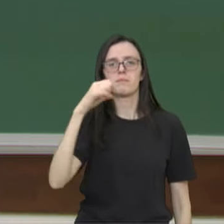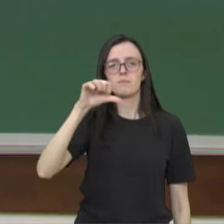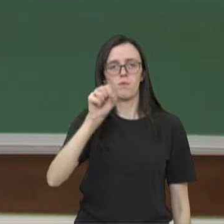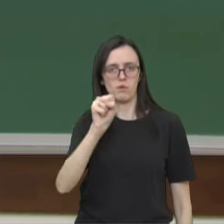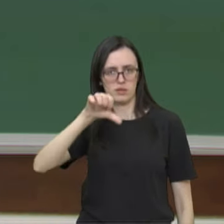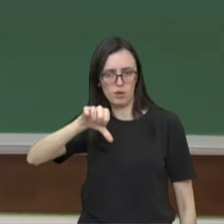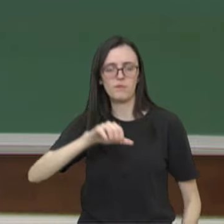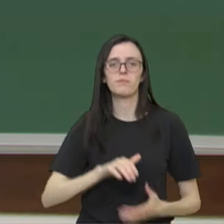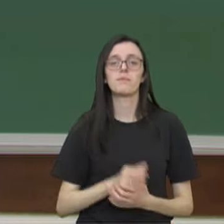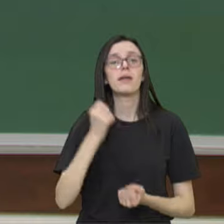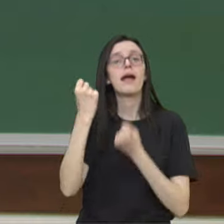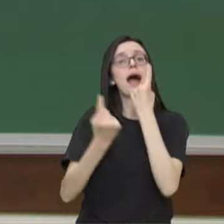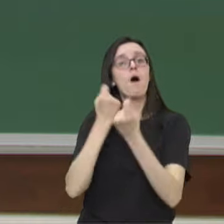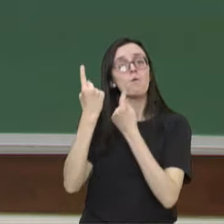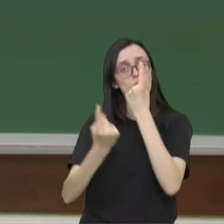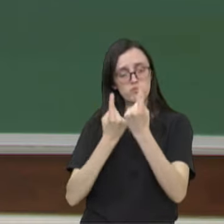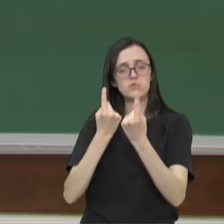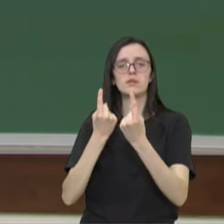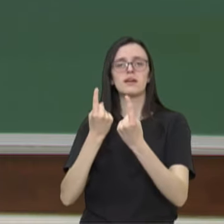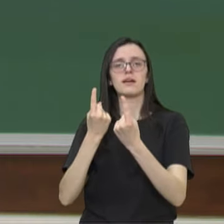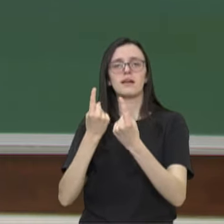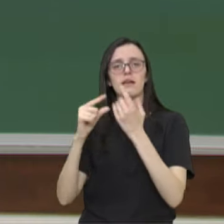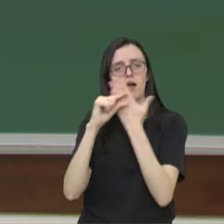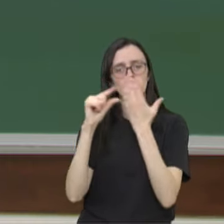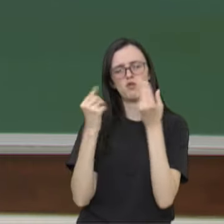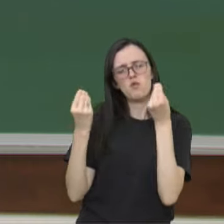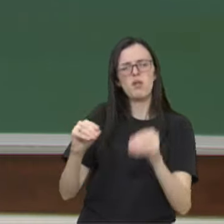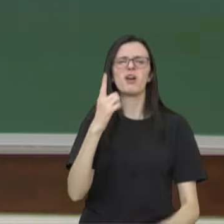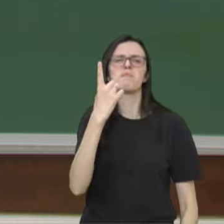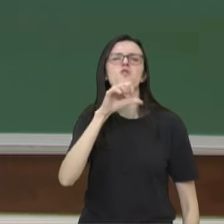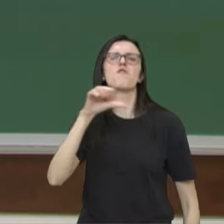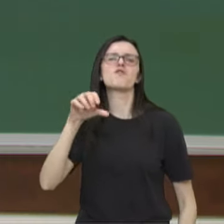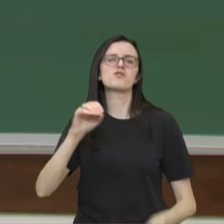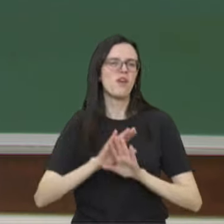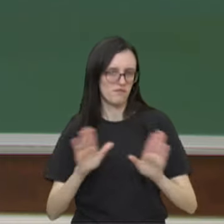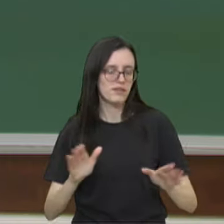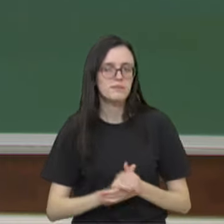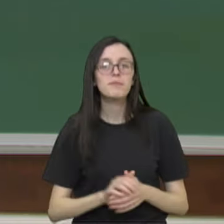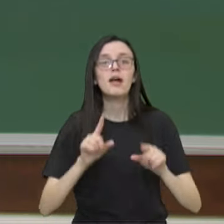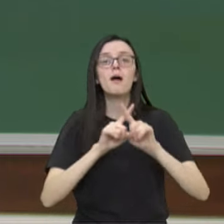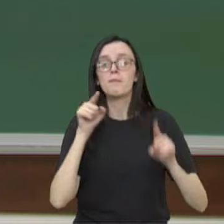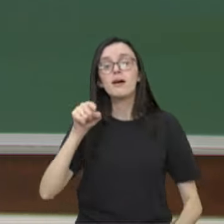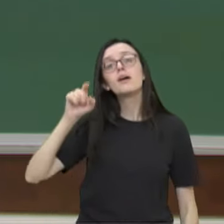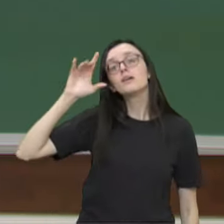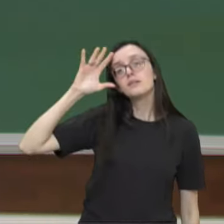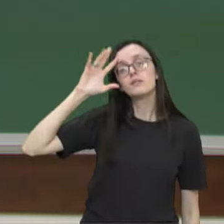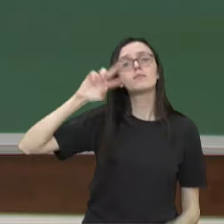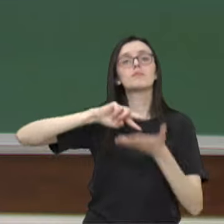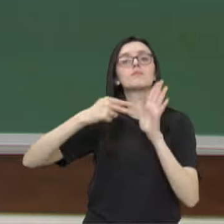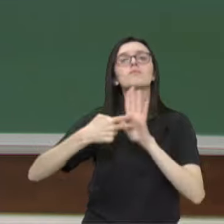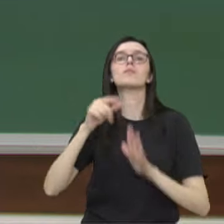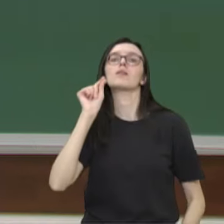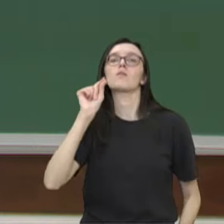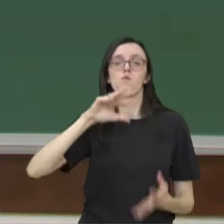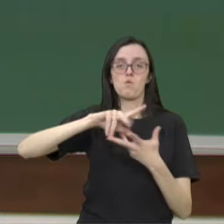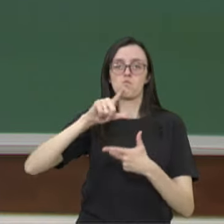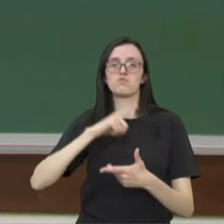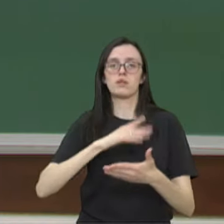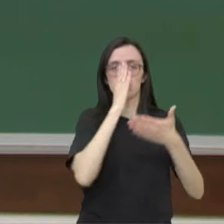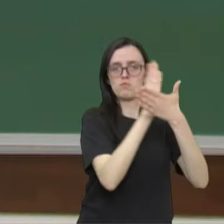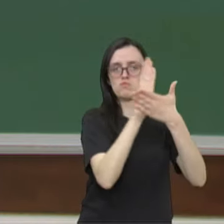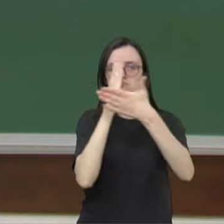1989. Alguns autores colocam até 1990. De acordo com essa teoria, o mundo foi dividido em três